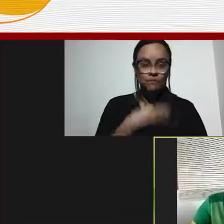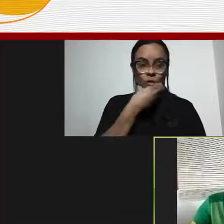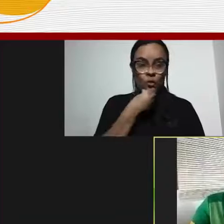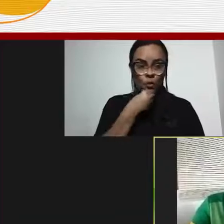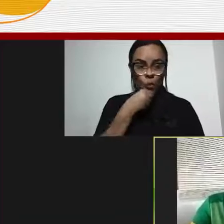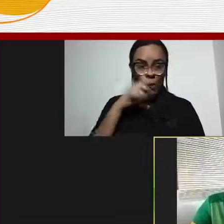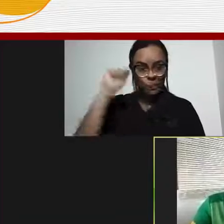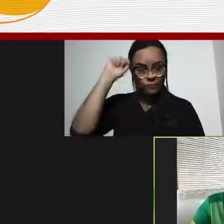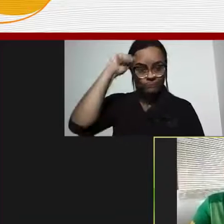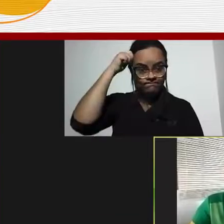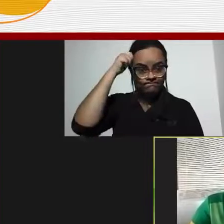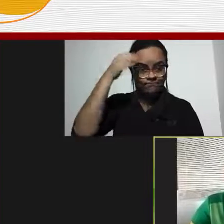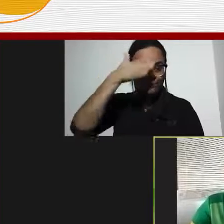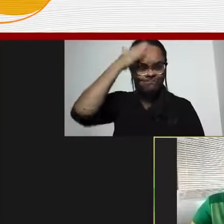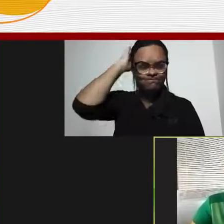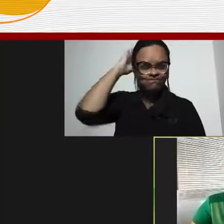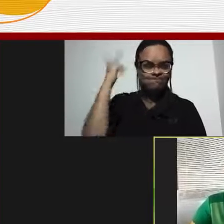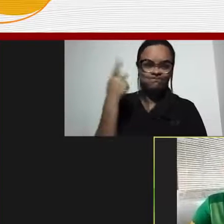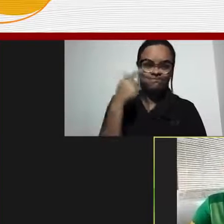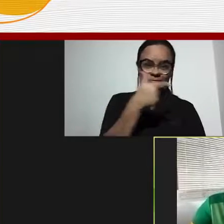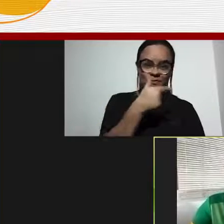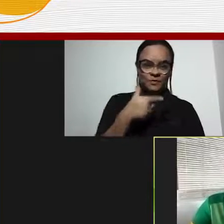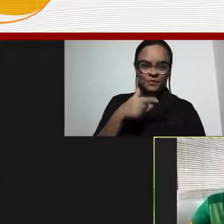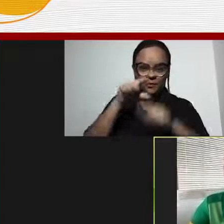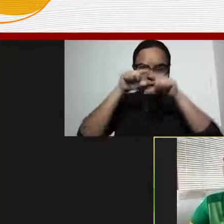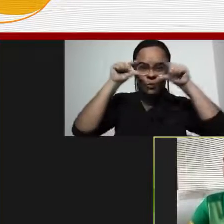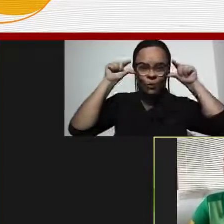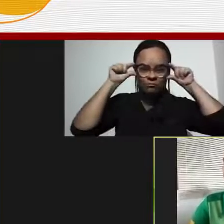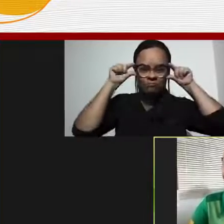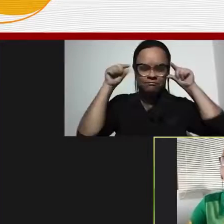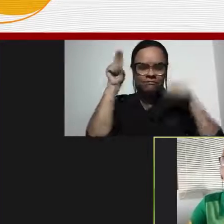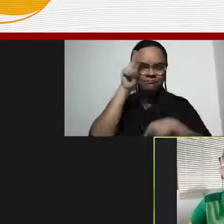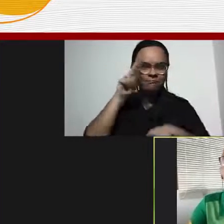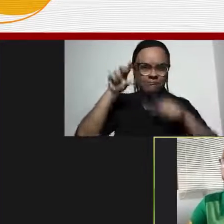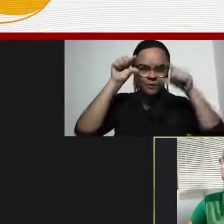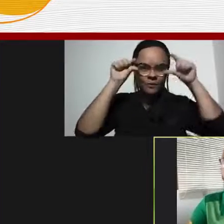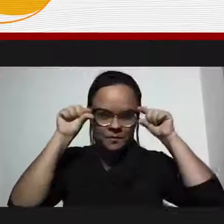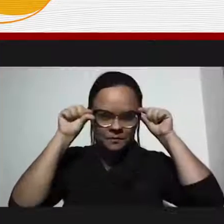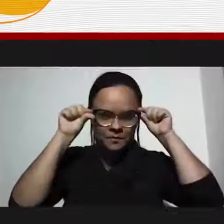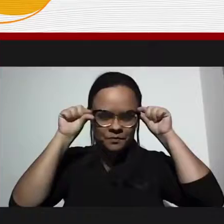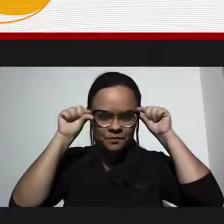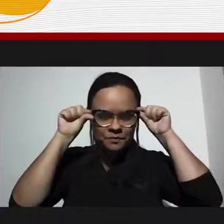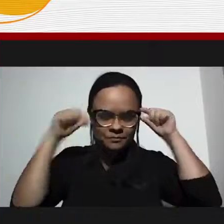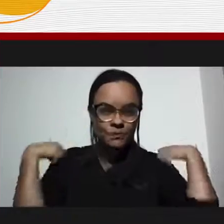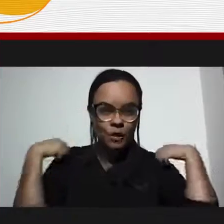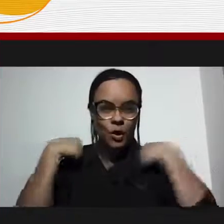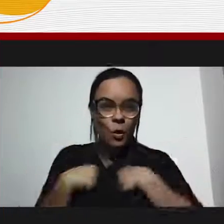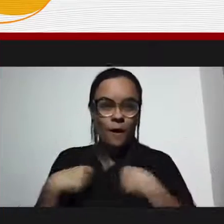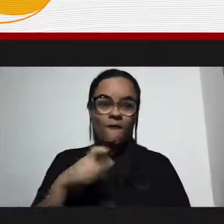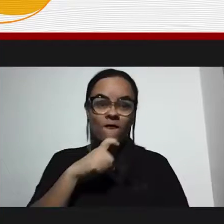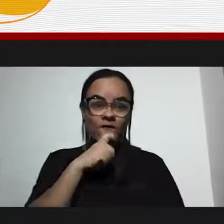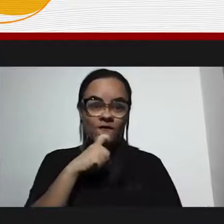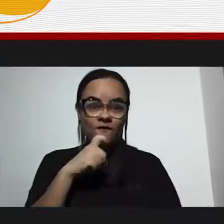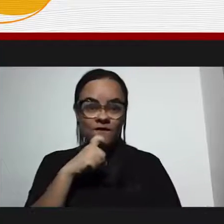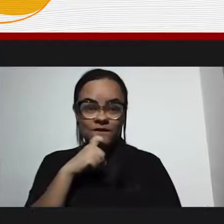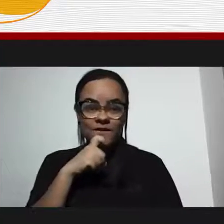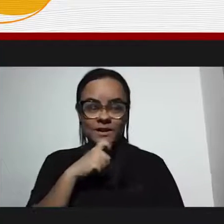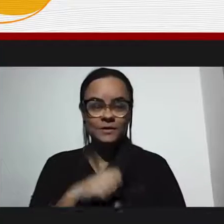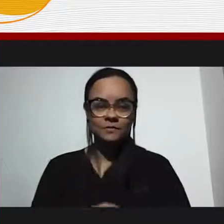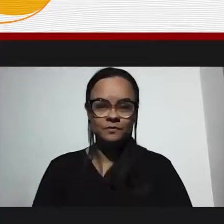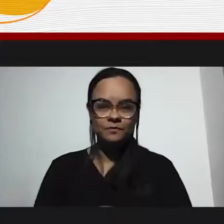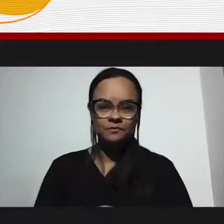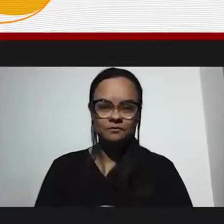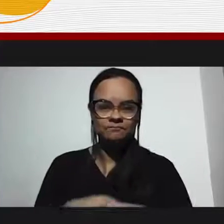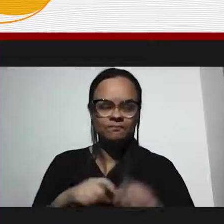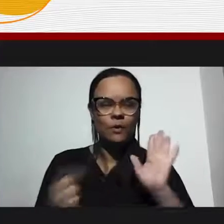careca. Estou usando um óculos, uma armação fina. Estou de camisa verde, com a